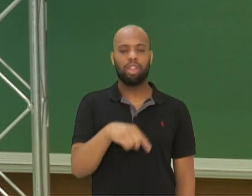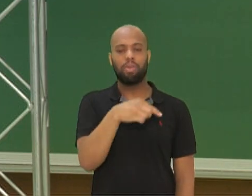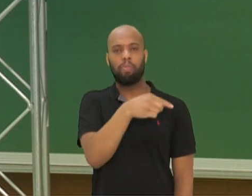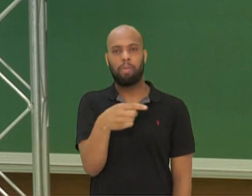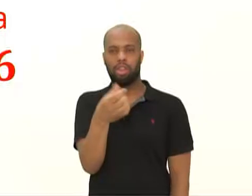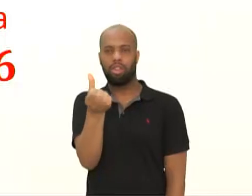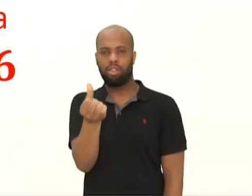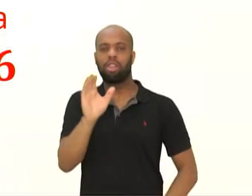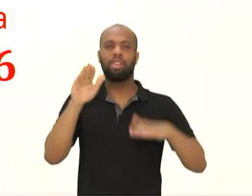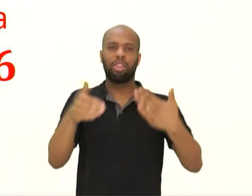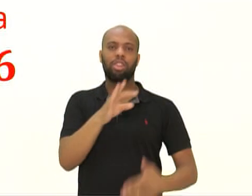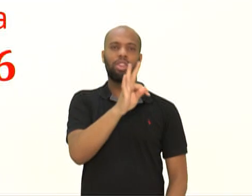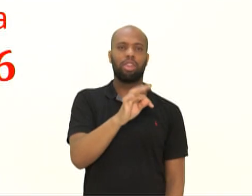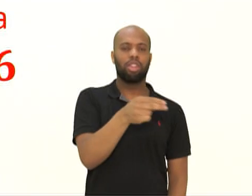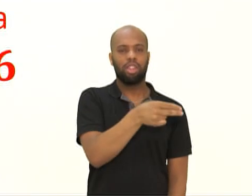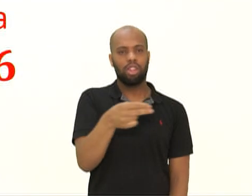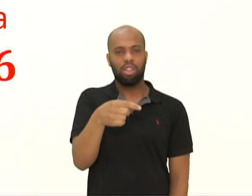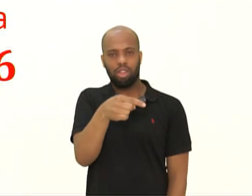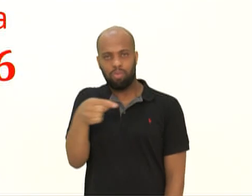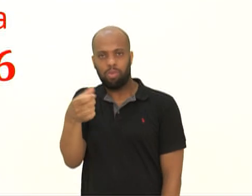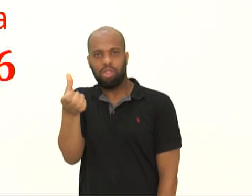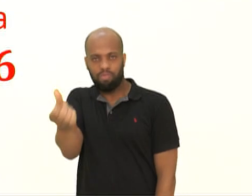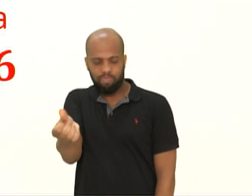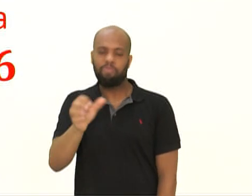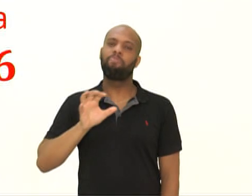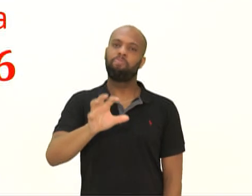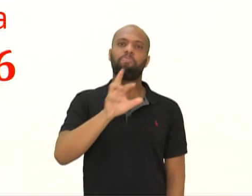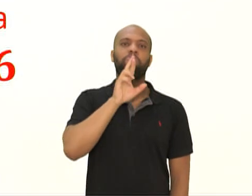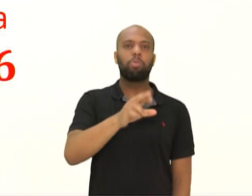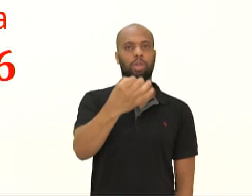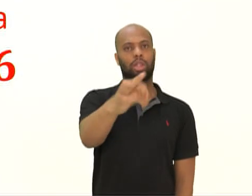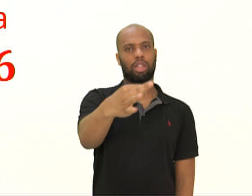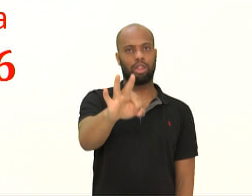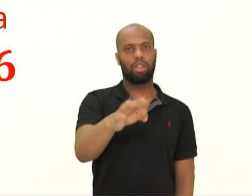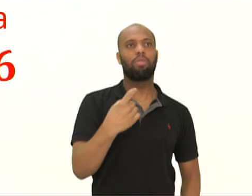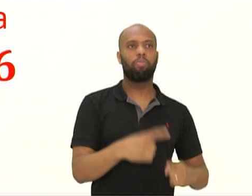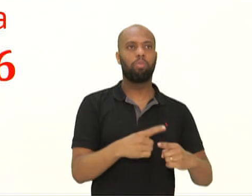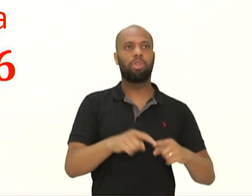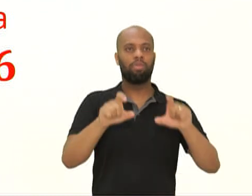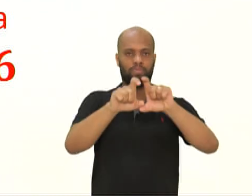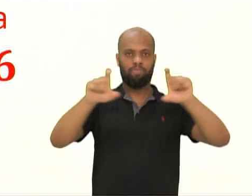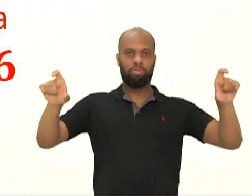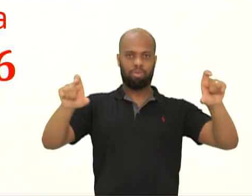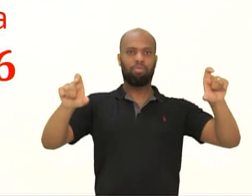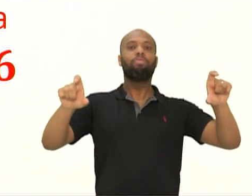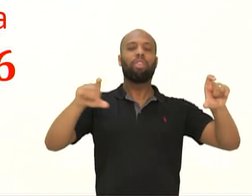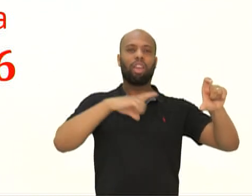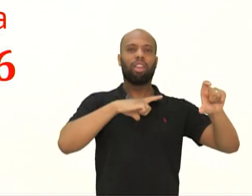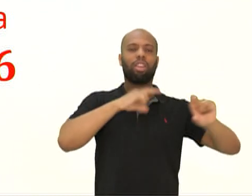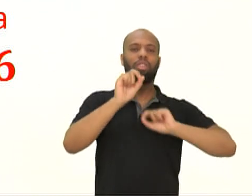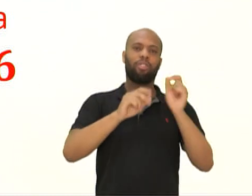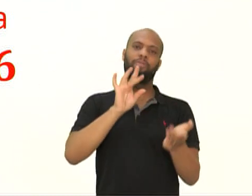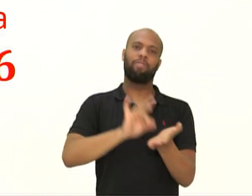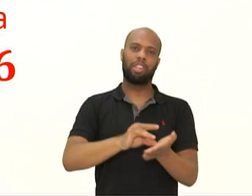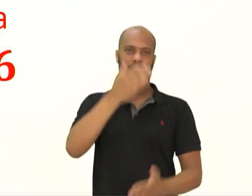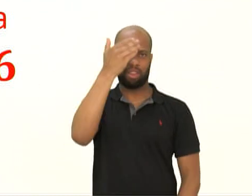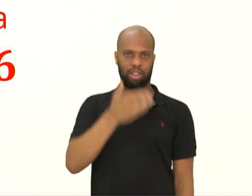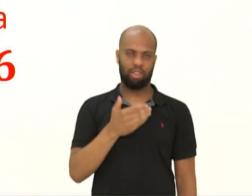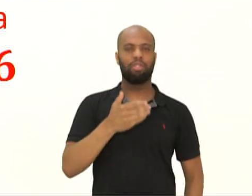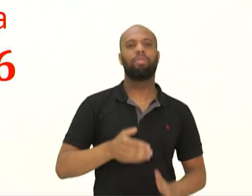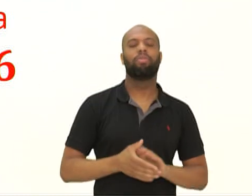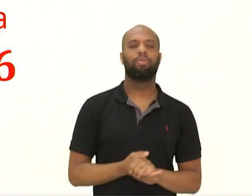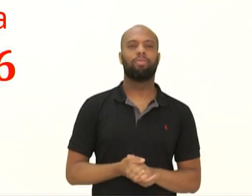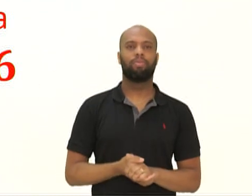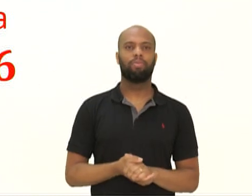exercício. Interessante. Se você perdeu algo em algum momento, reescreve, corrige. É bem importante essa experiência de